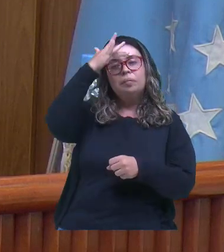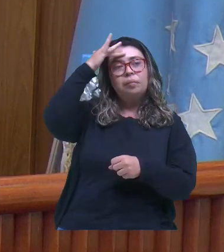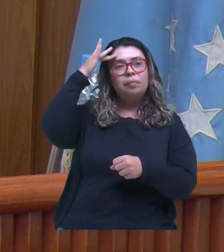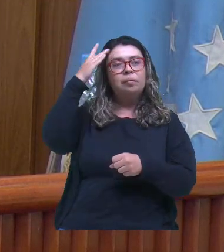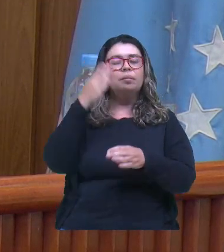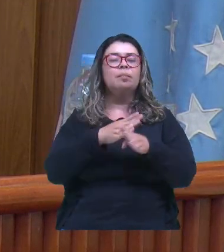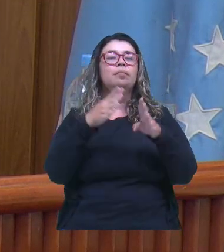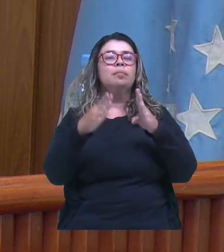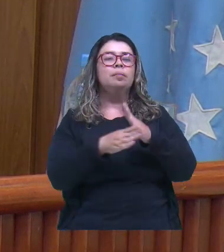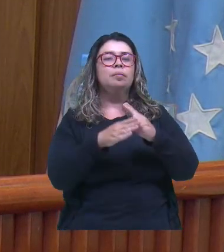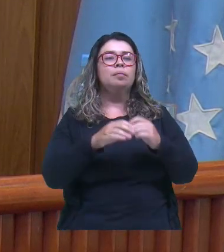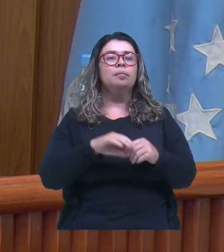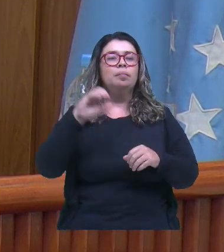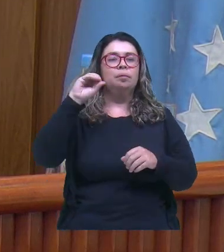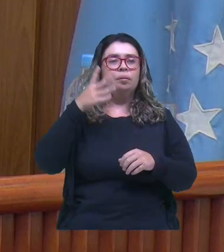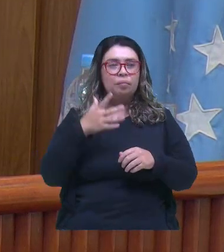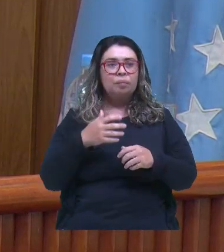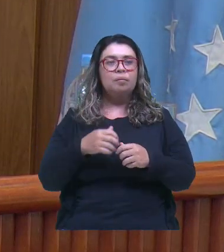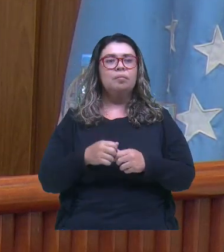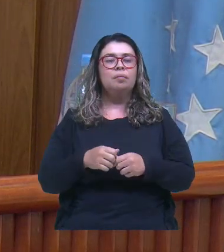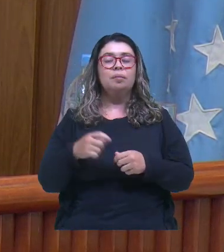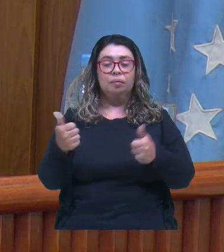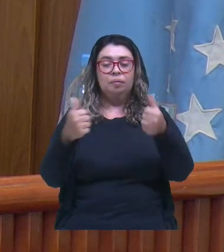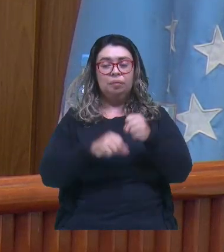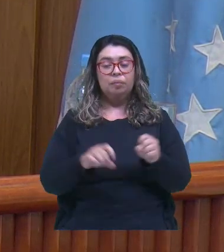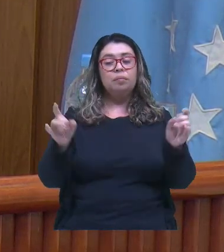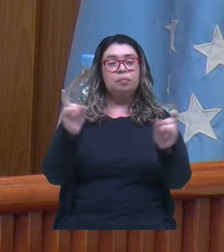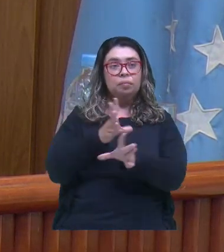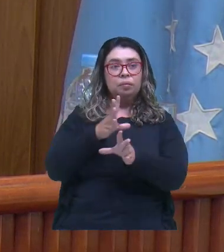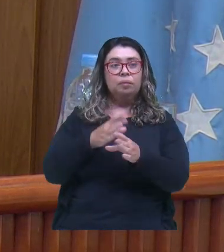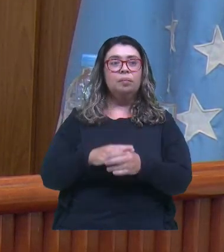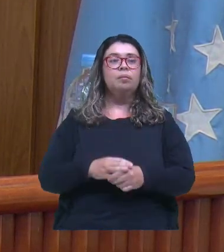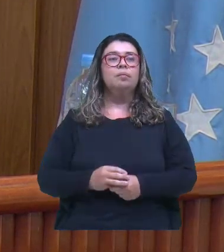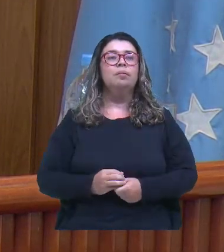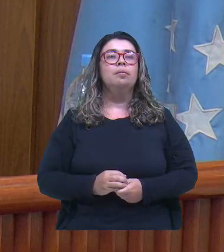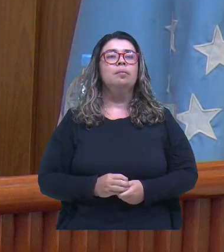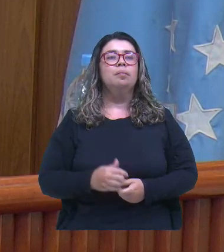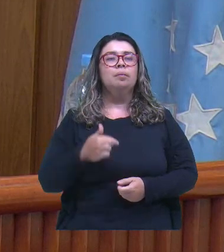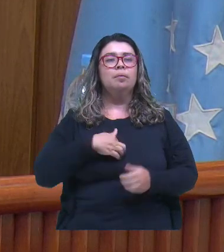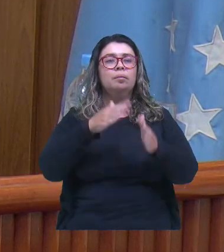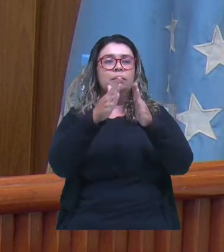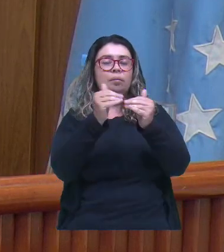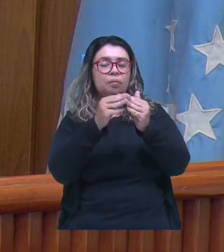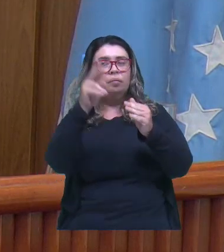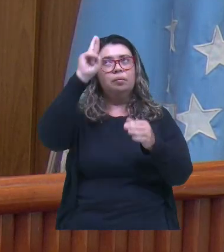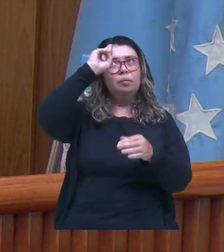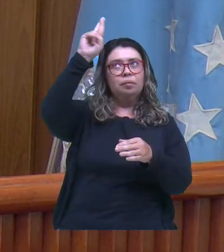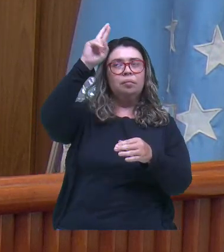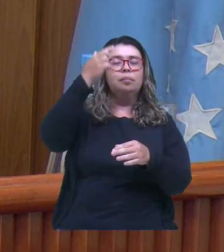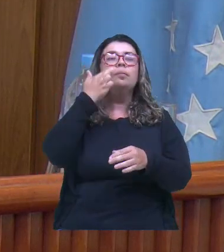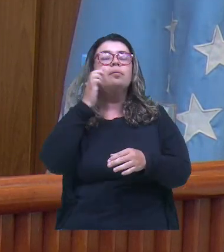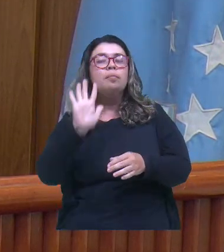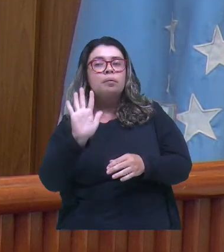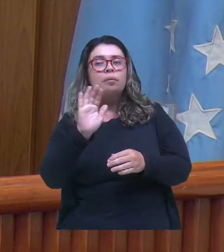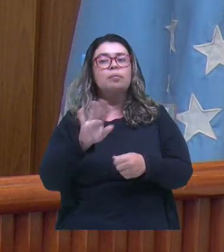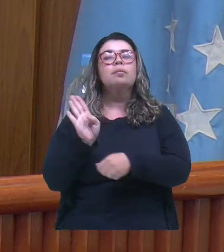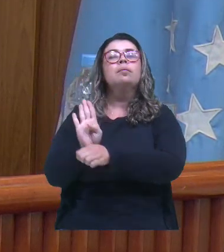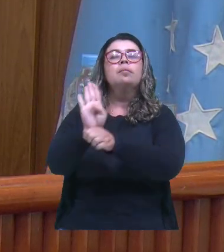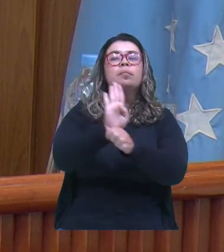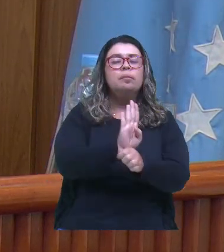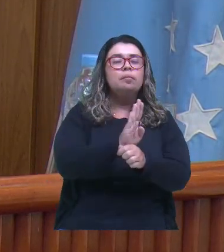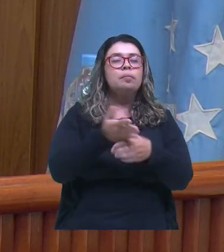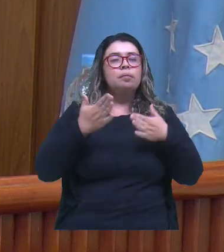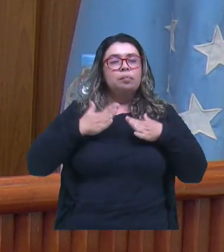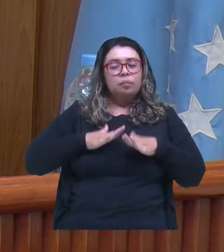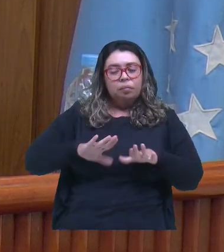que estamos ali deslocando para atendimento, eu peço, Senhor, cuida, guarda, acalma